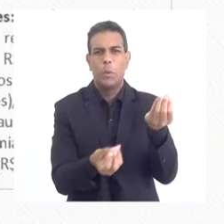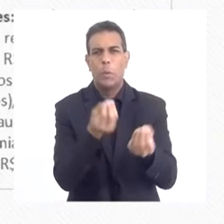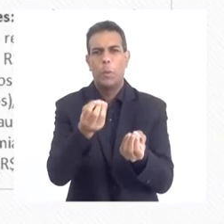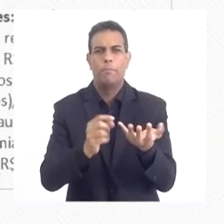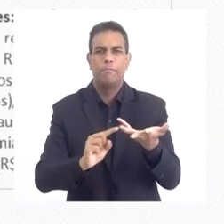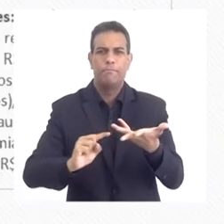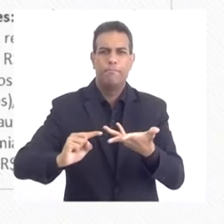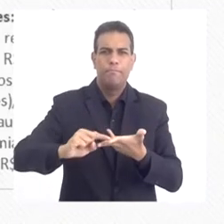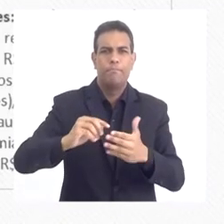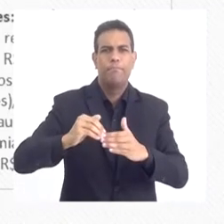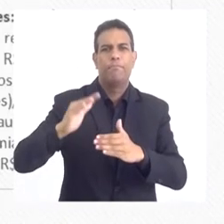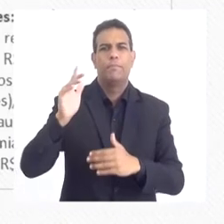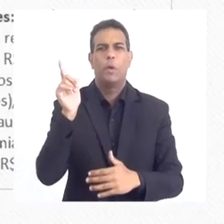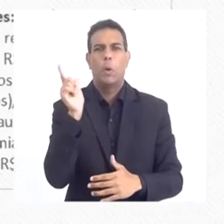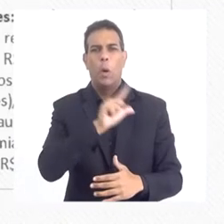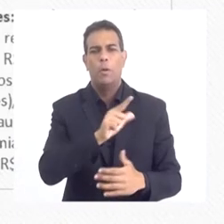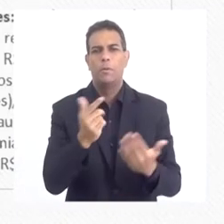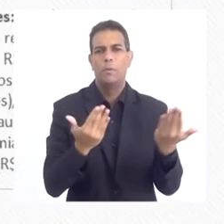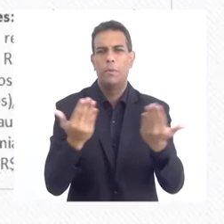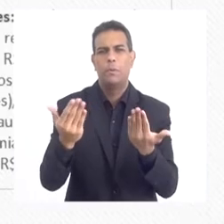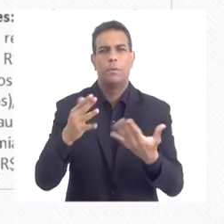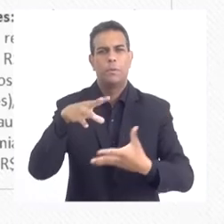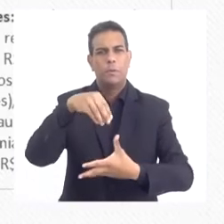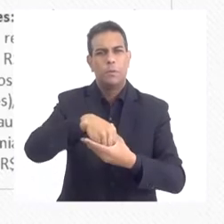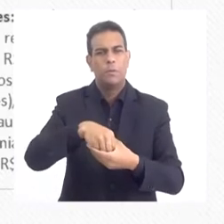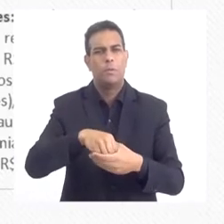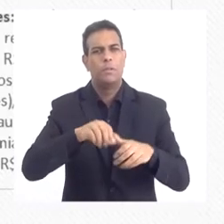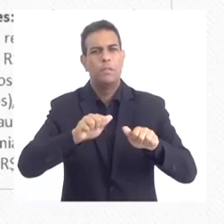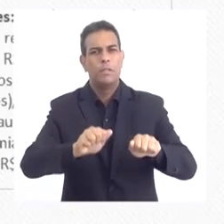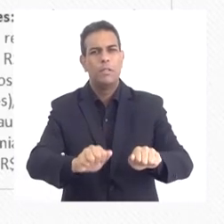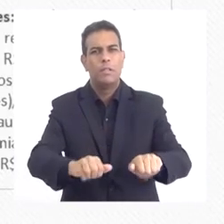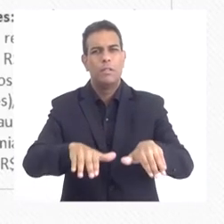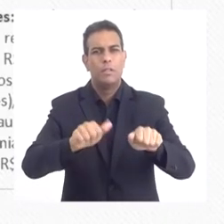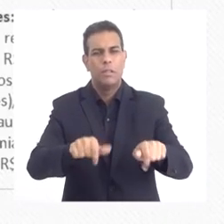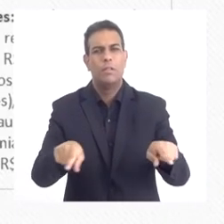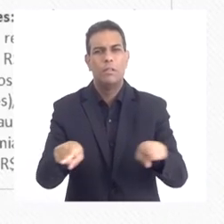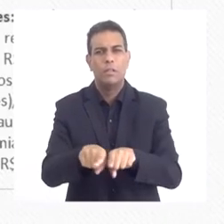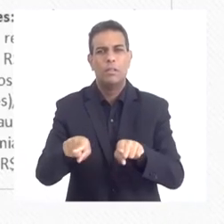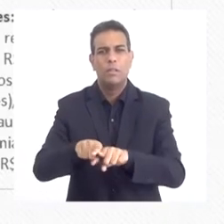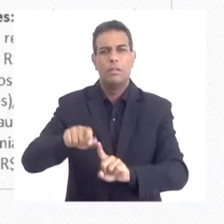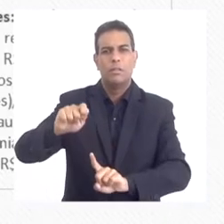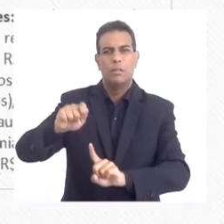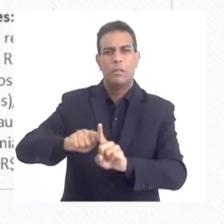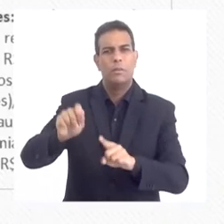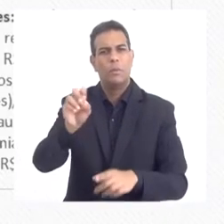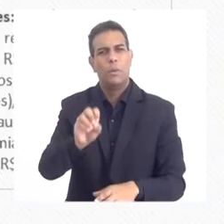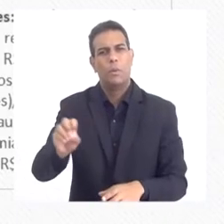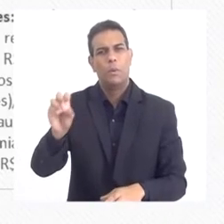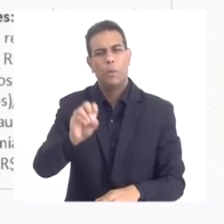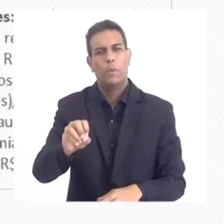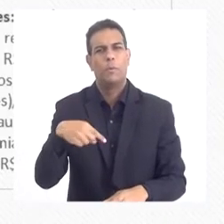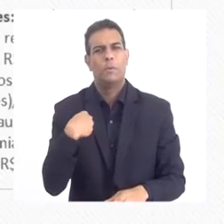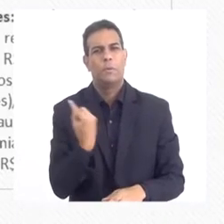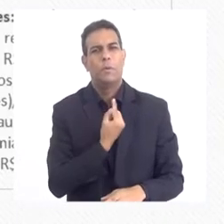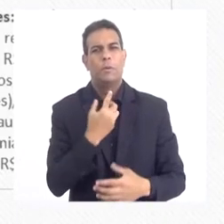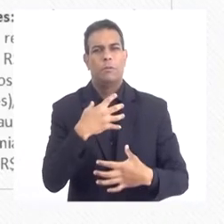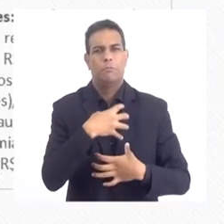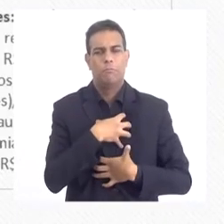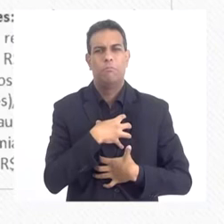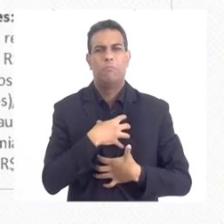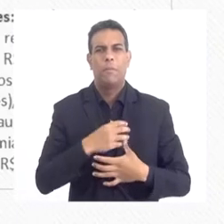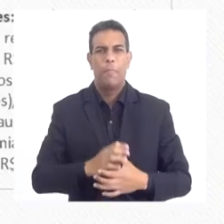mas mais acentuadamente em setembro e outubro, o que não consta, porque aqui nós só temos até o